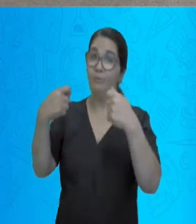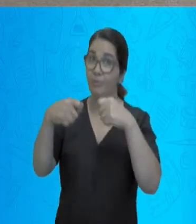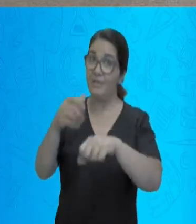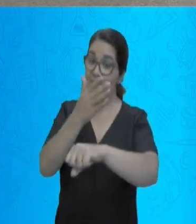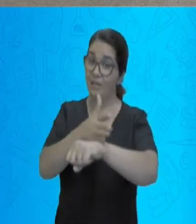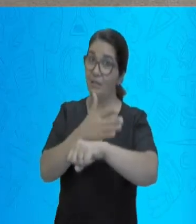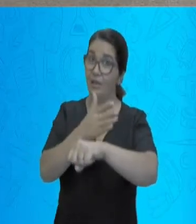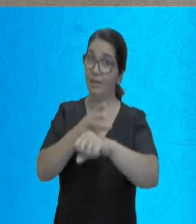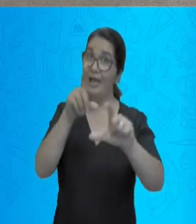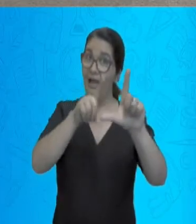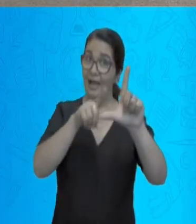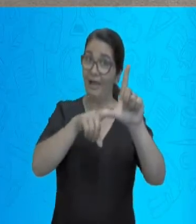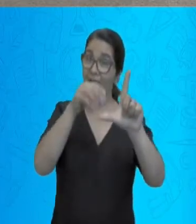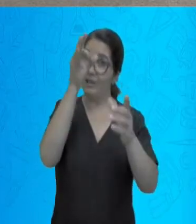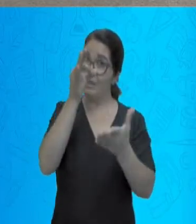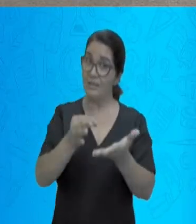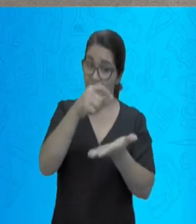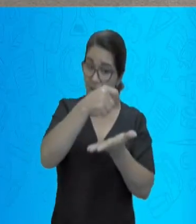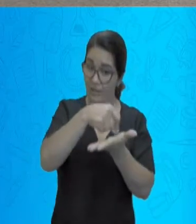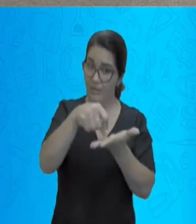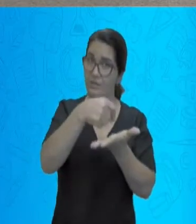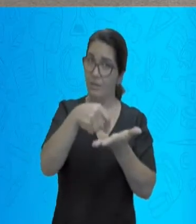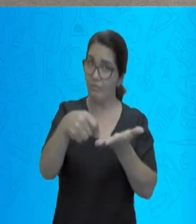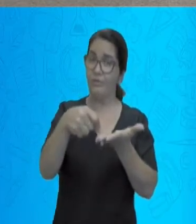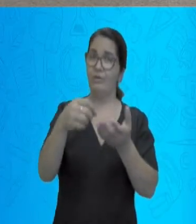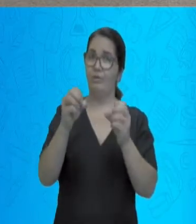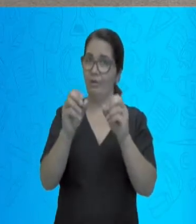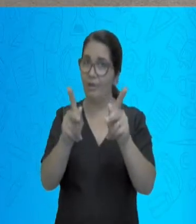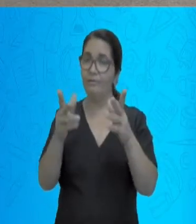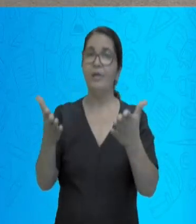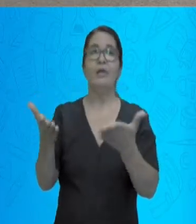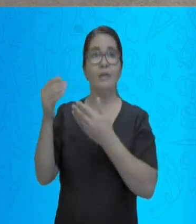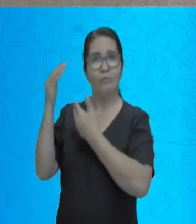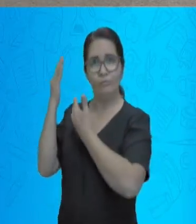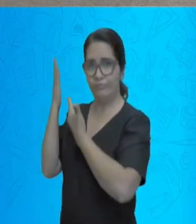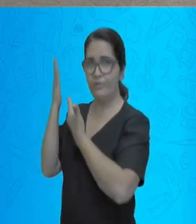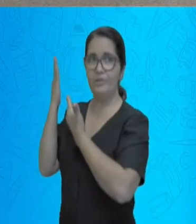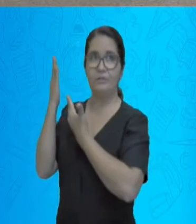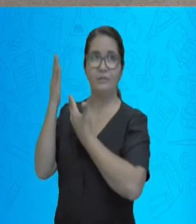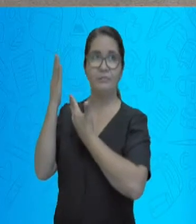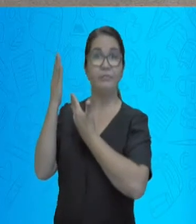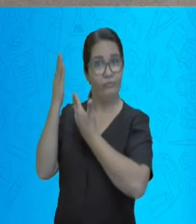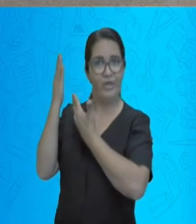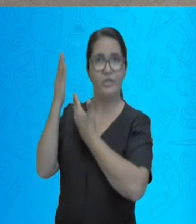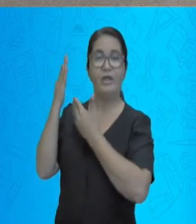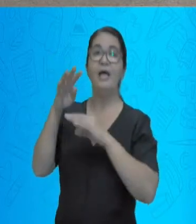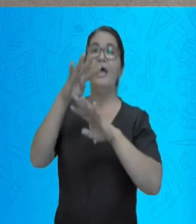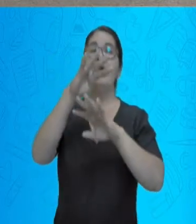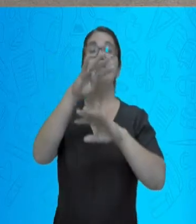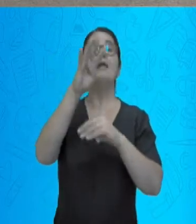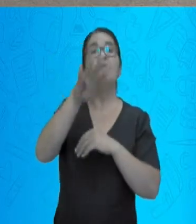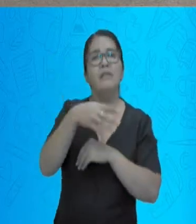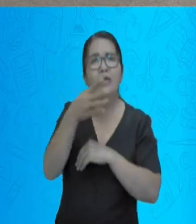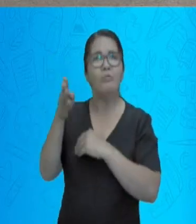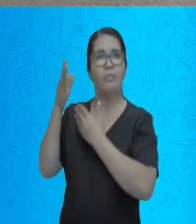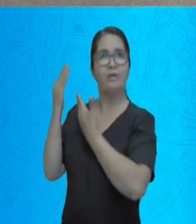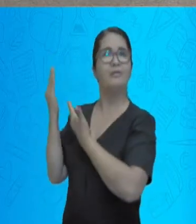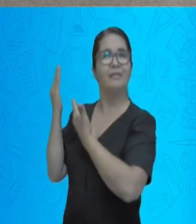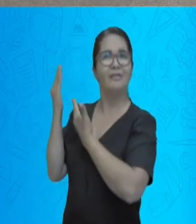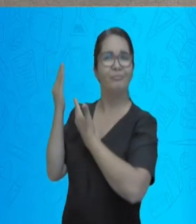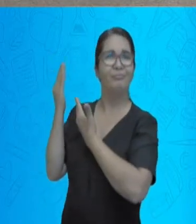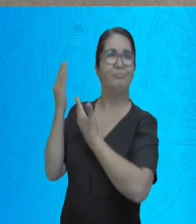Agora, vamos completar a tabela com as palavras do quadro abaixo. Aí é importante, é um bom exercício para fazer em casa. Nós temos